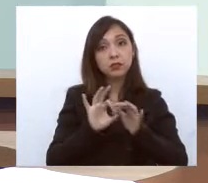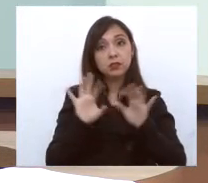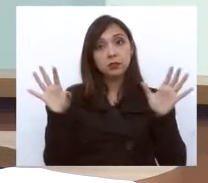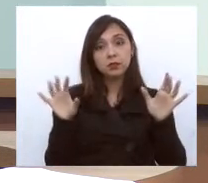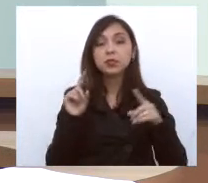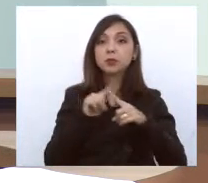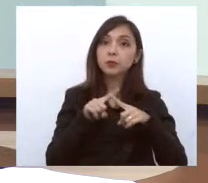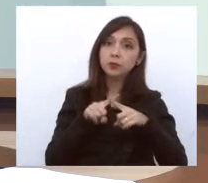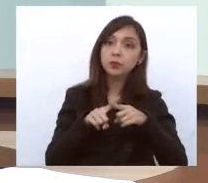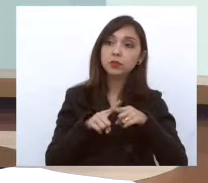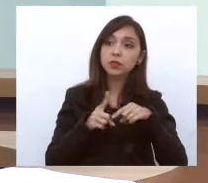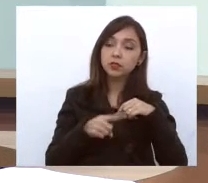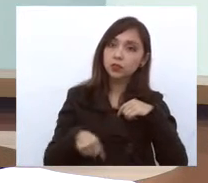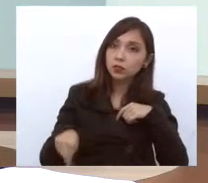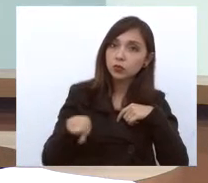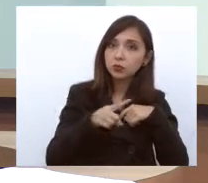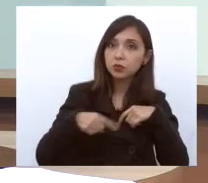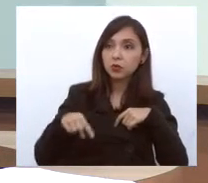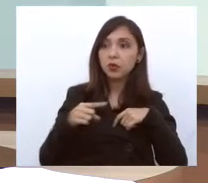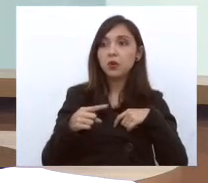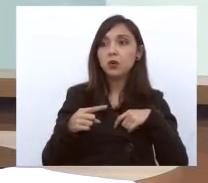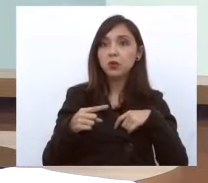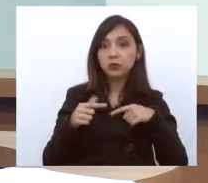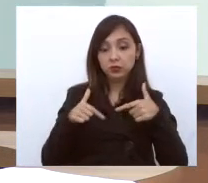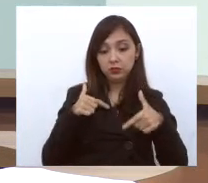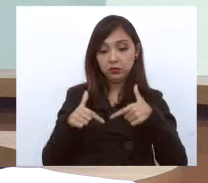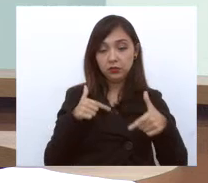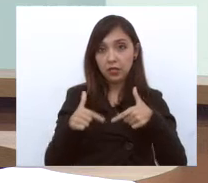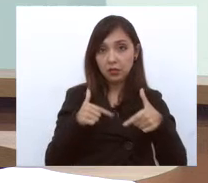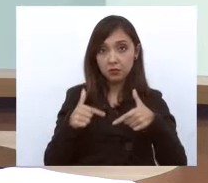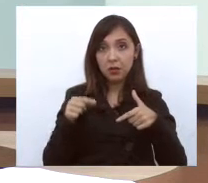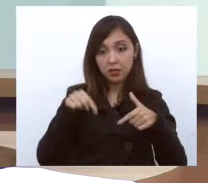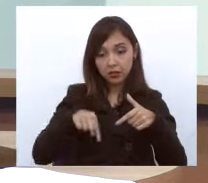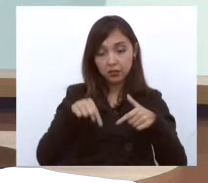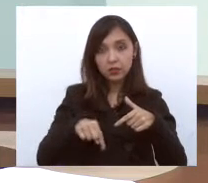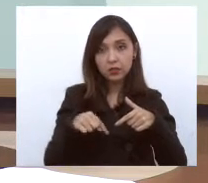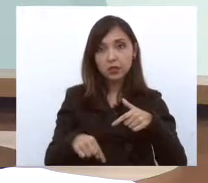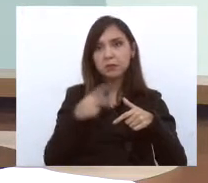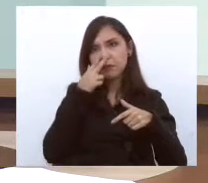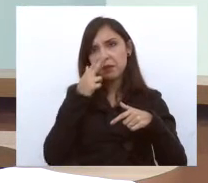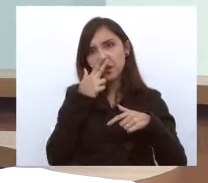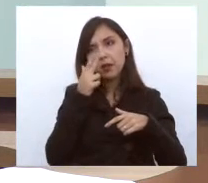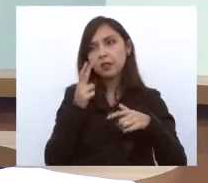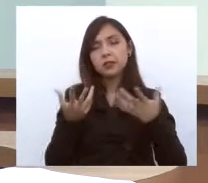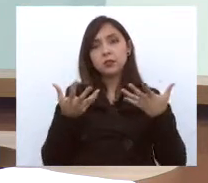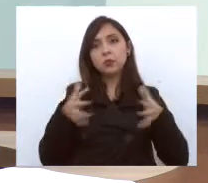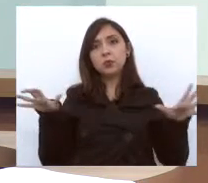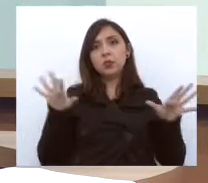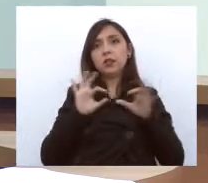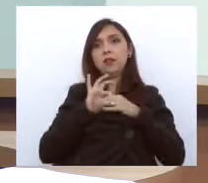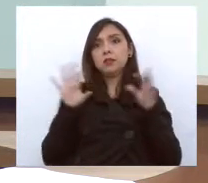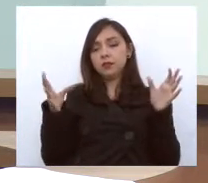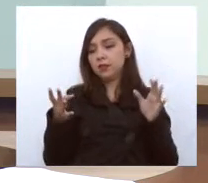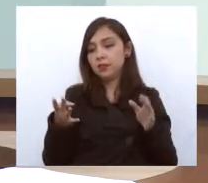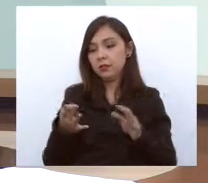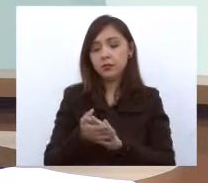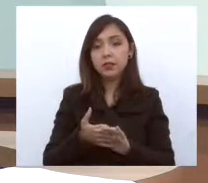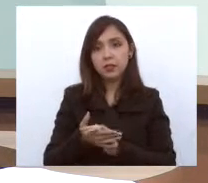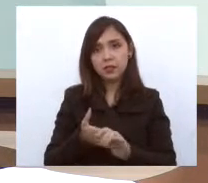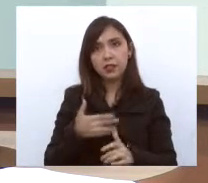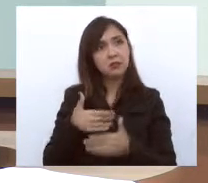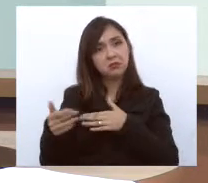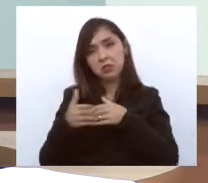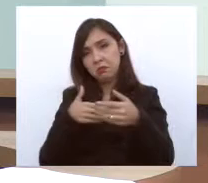porque nós negamos a nossa própria atividade parlamentar na medida em que a gente simplesmente não quer deliberar um projeto de lei, seja ele qual